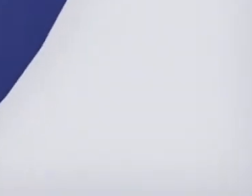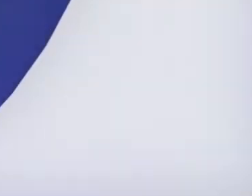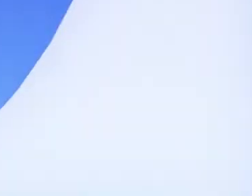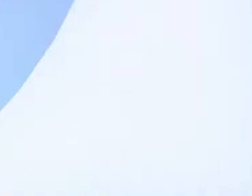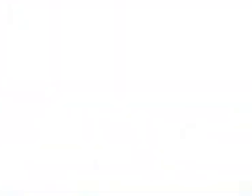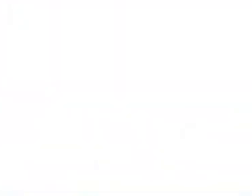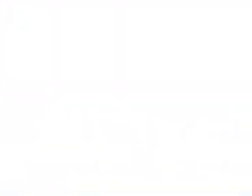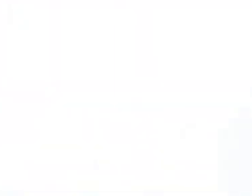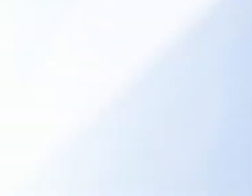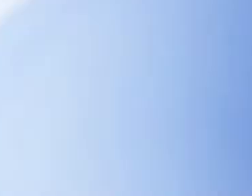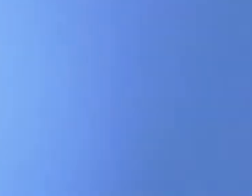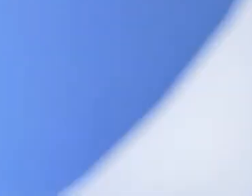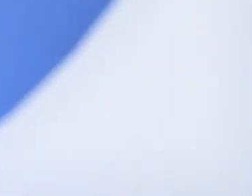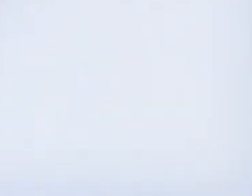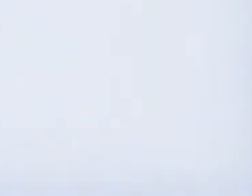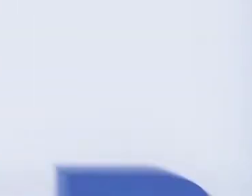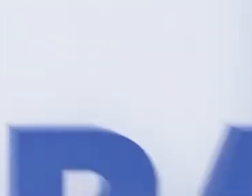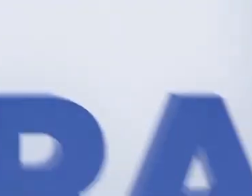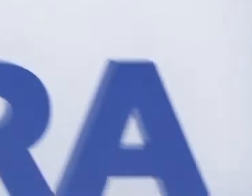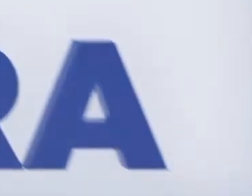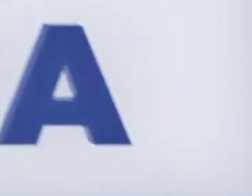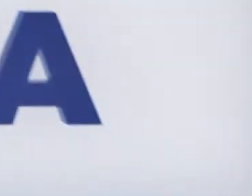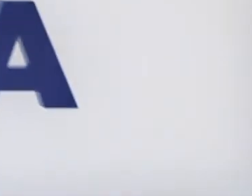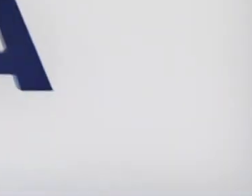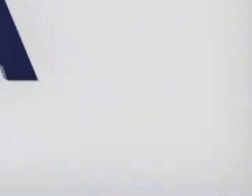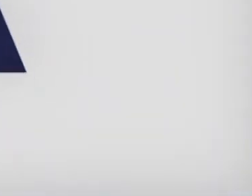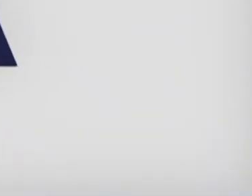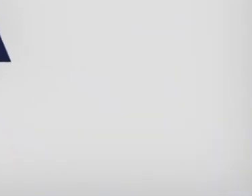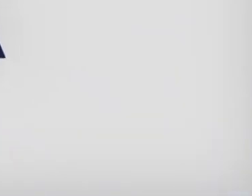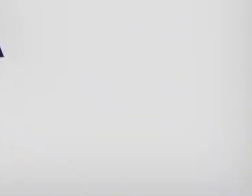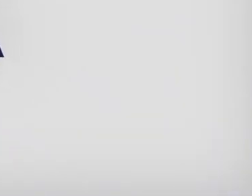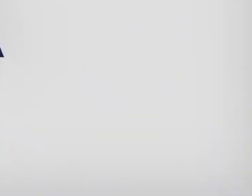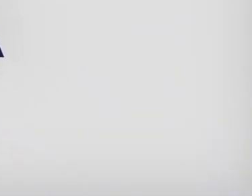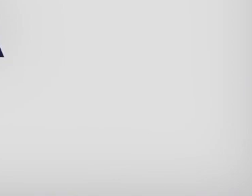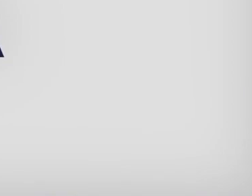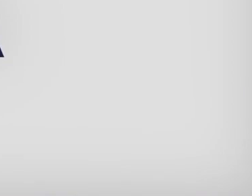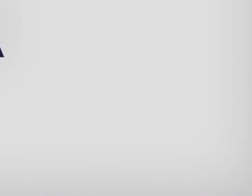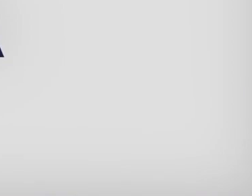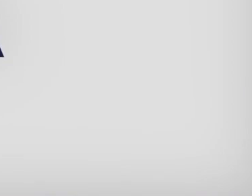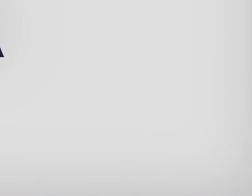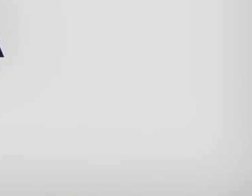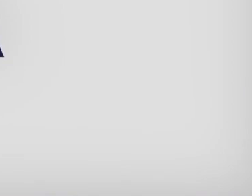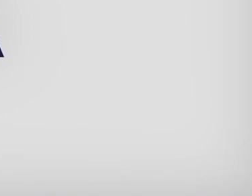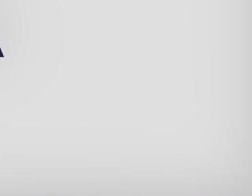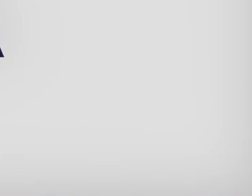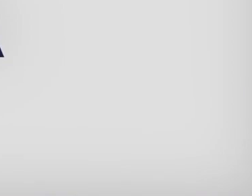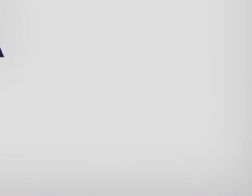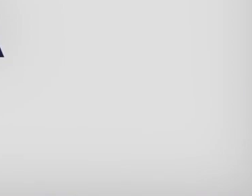TV Câmara, Campinas.